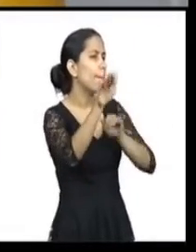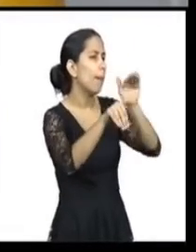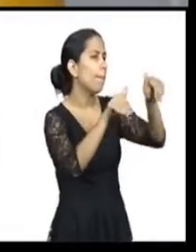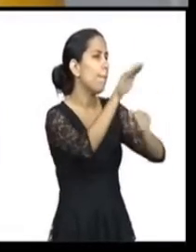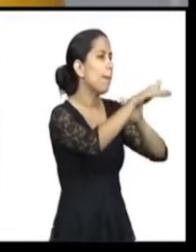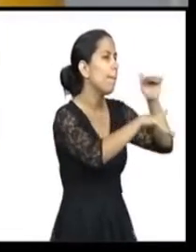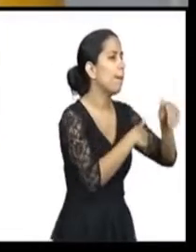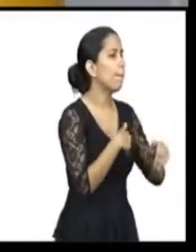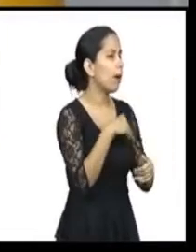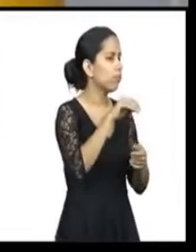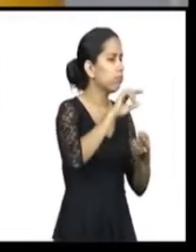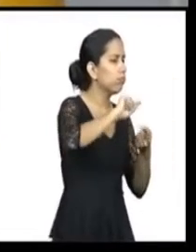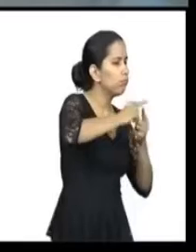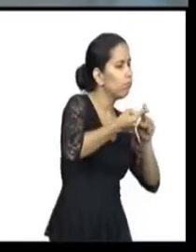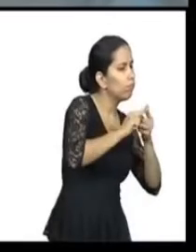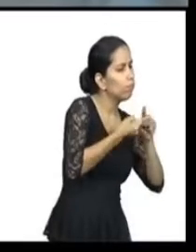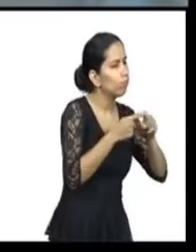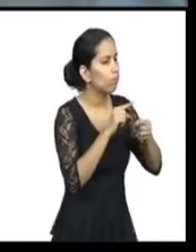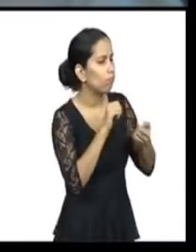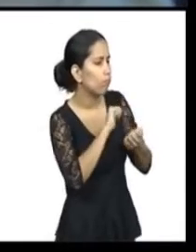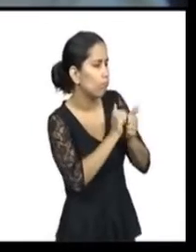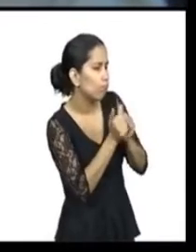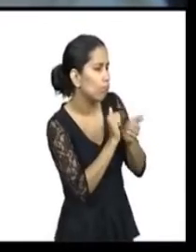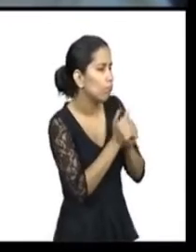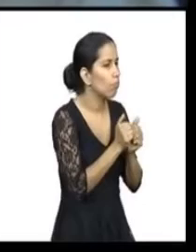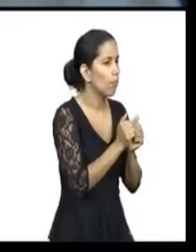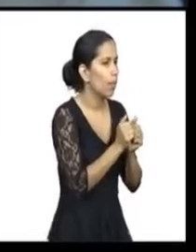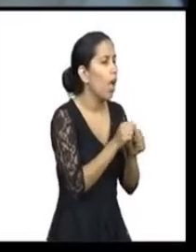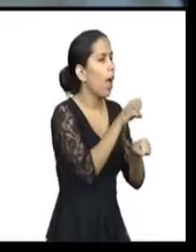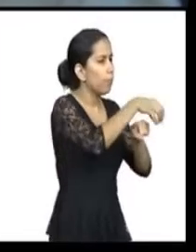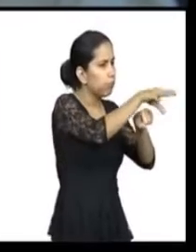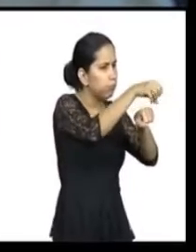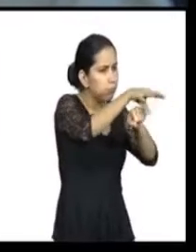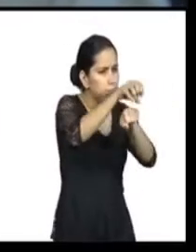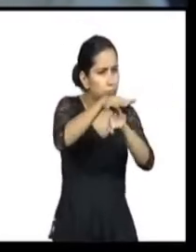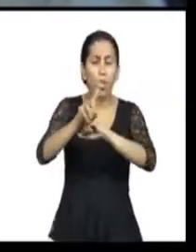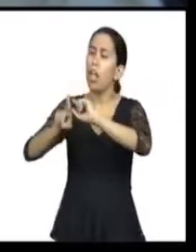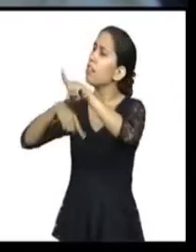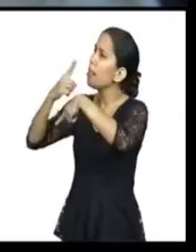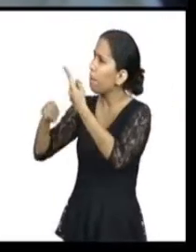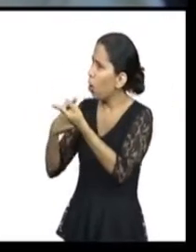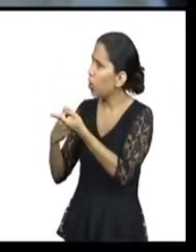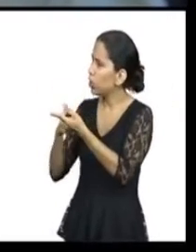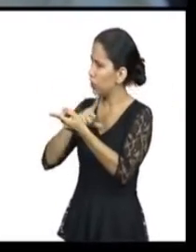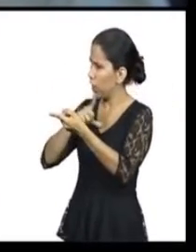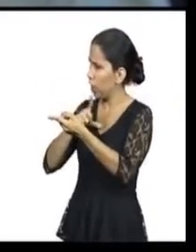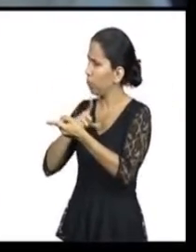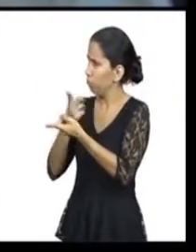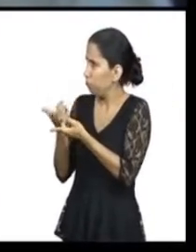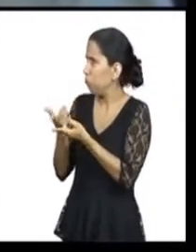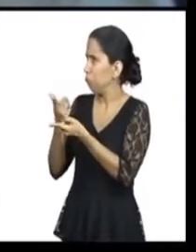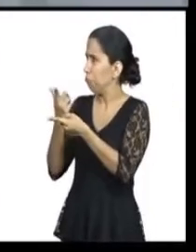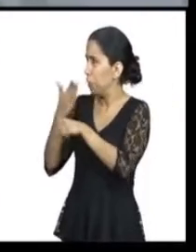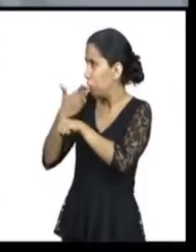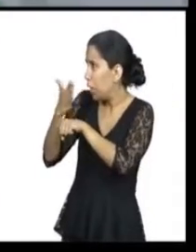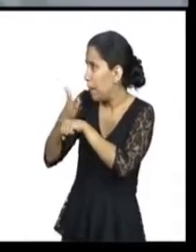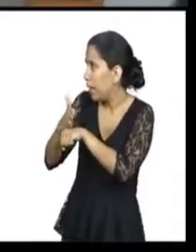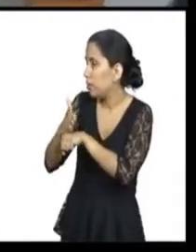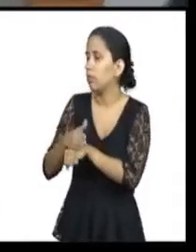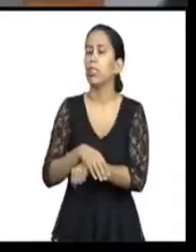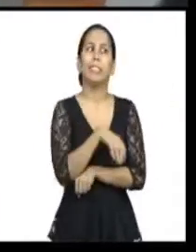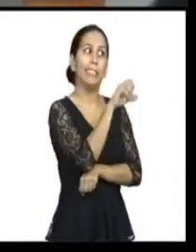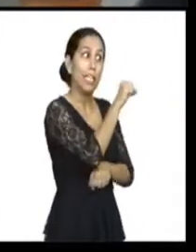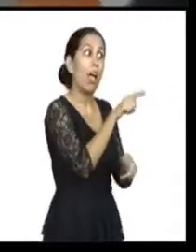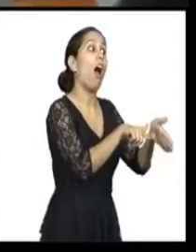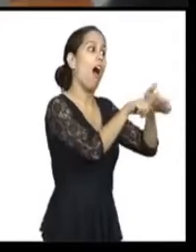e divulgar os procedimentos. Agora, depois do procedimento de segurança feito, existe um treinamento para esses trabalhadores? Sim,